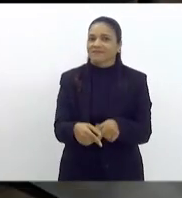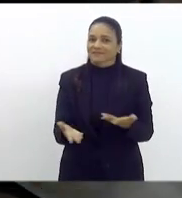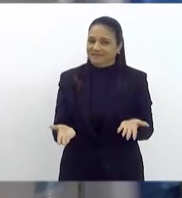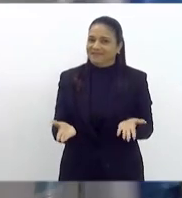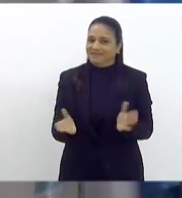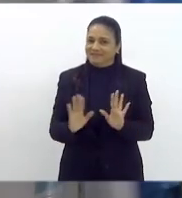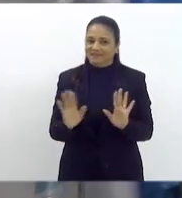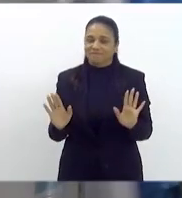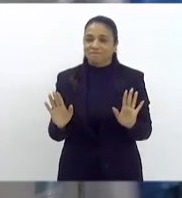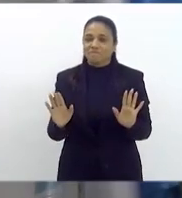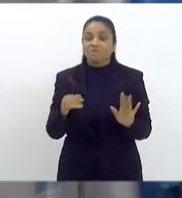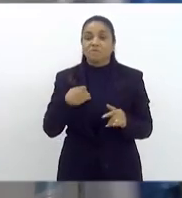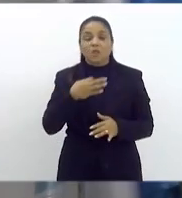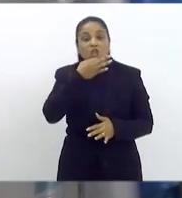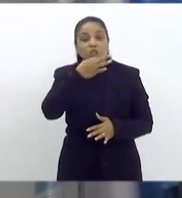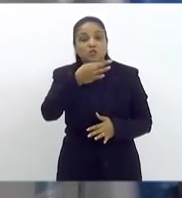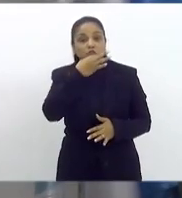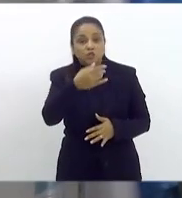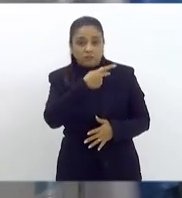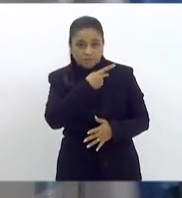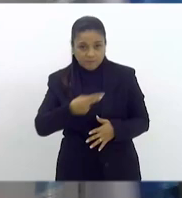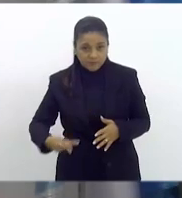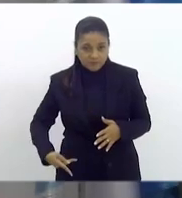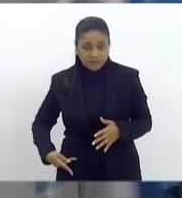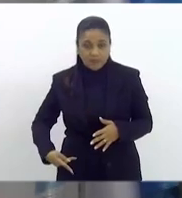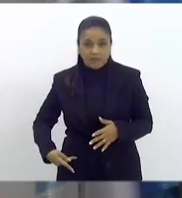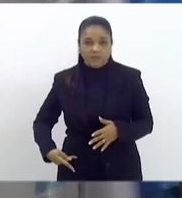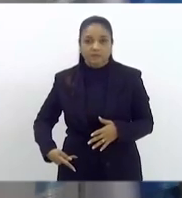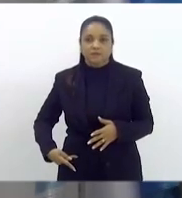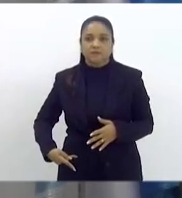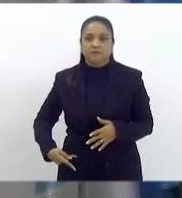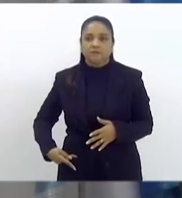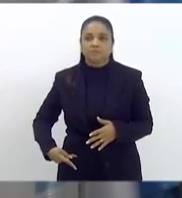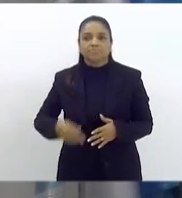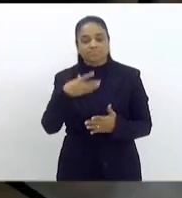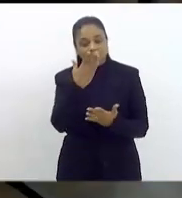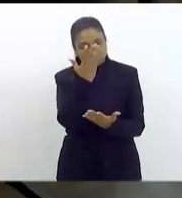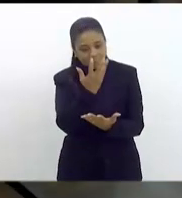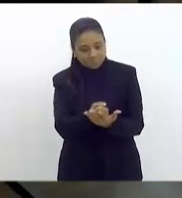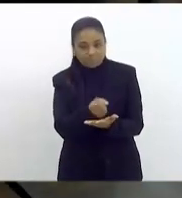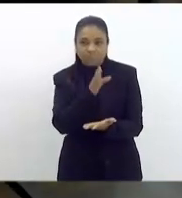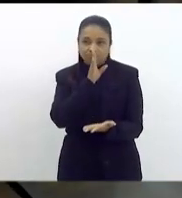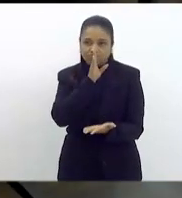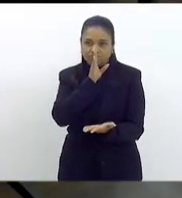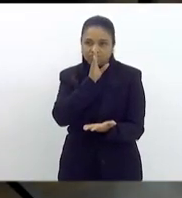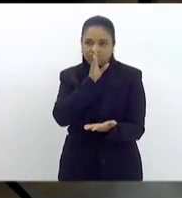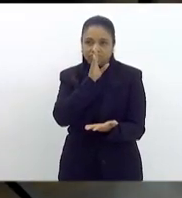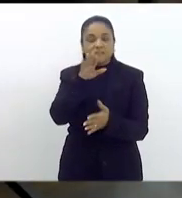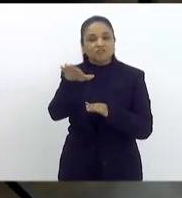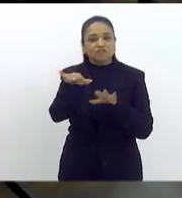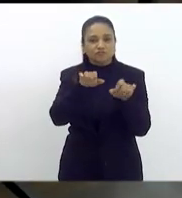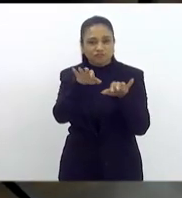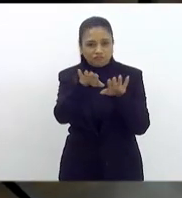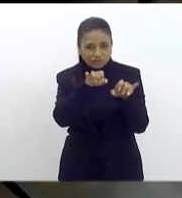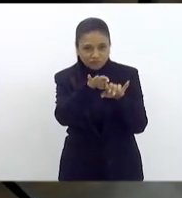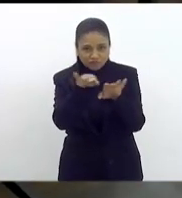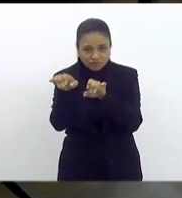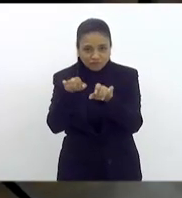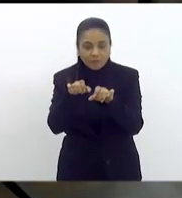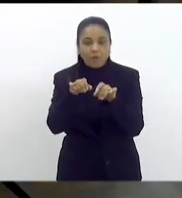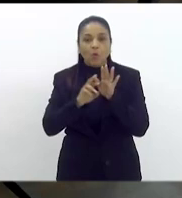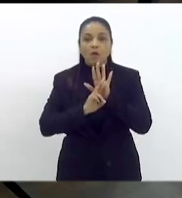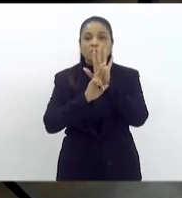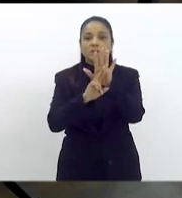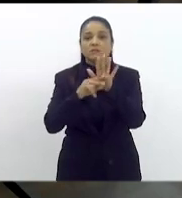Então, presidente, eu tenho uma sugestão rapidamente. Vice-presidente, aqueles que acordam permaneçam como estão, a convocação do representante